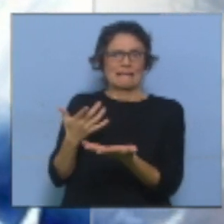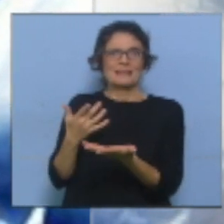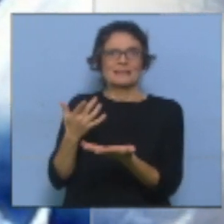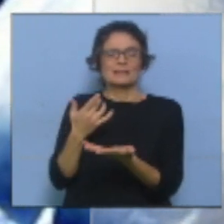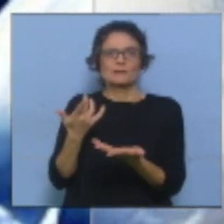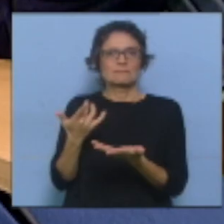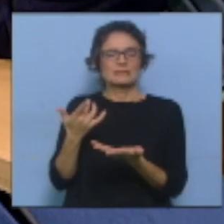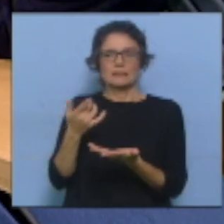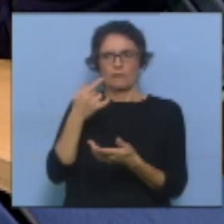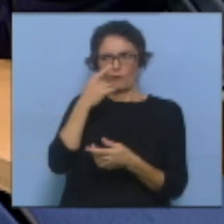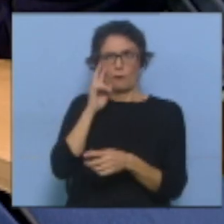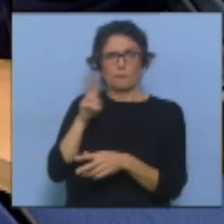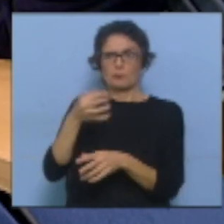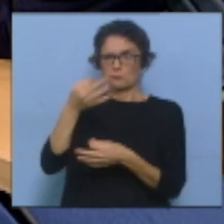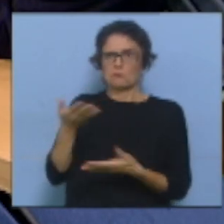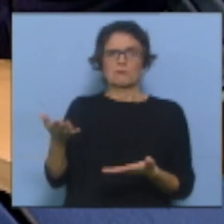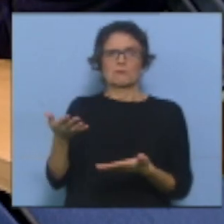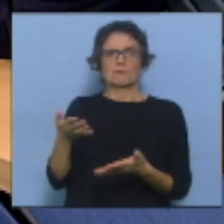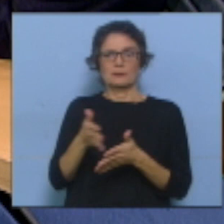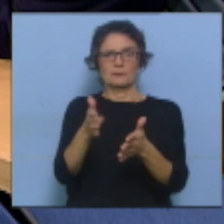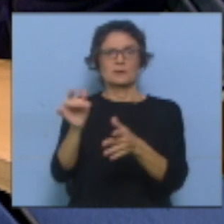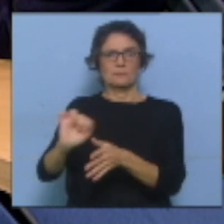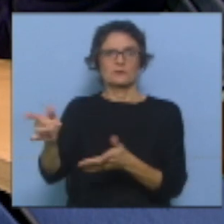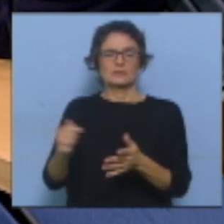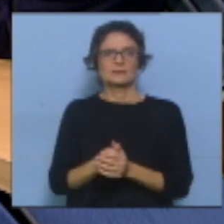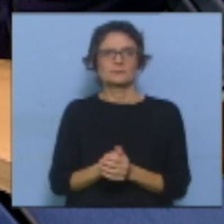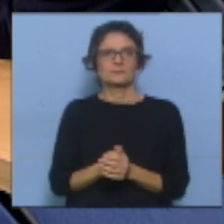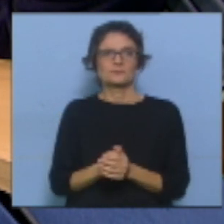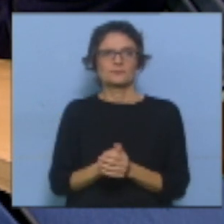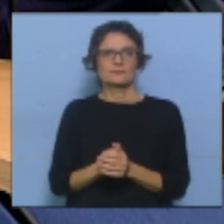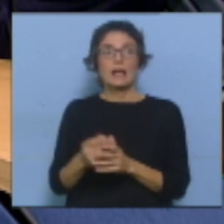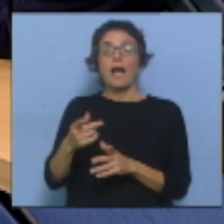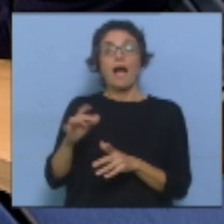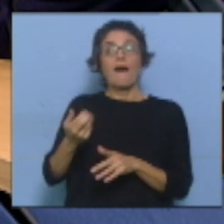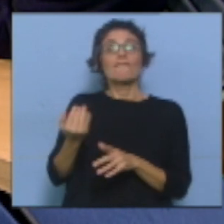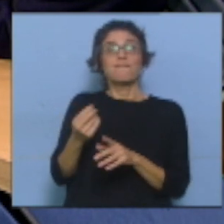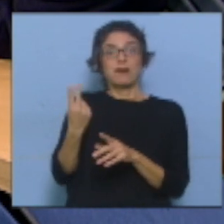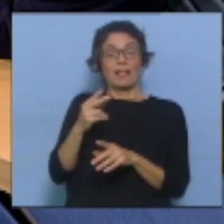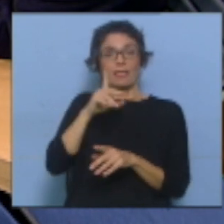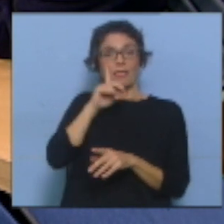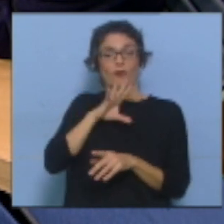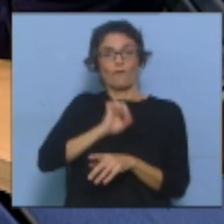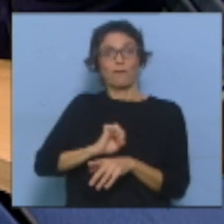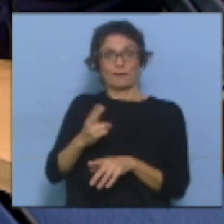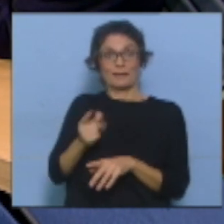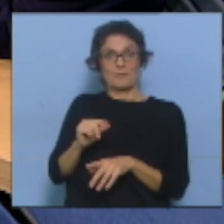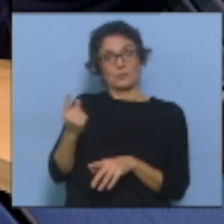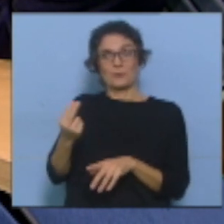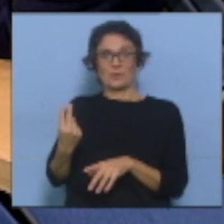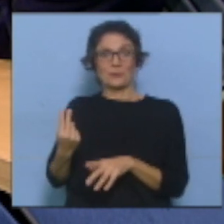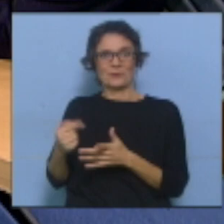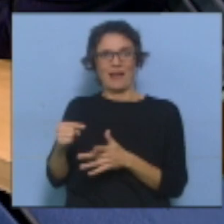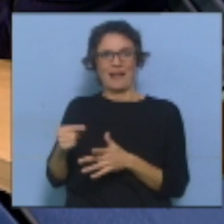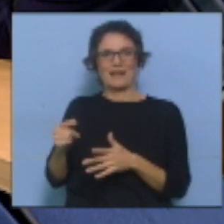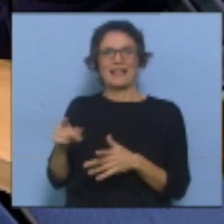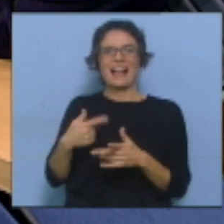determinação primeiro do Pedro e depois do Afonso? Sim, falta só acrescentar que faltam aqui 2 filhas. Sim, pois. A família está completa, não é? Já